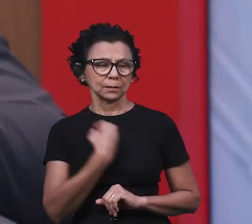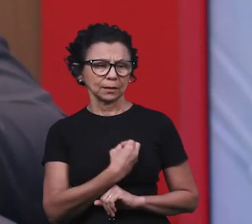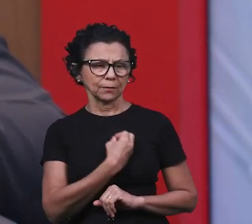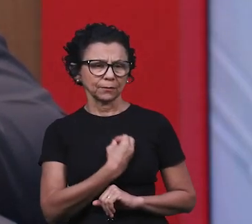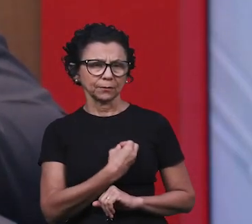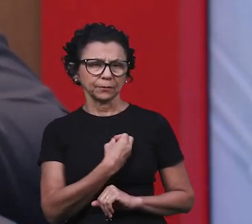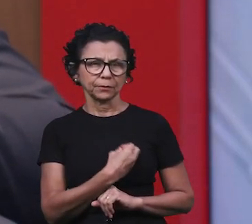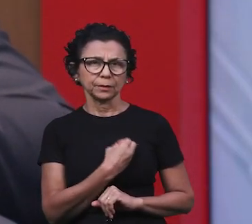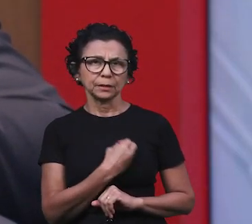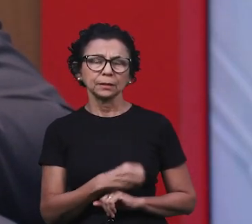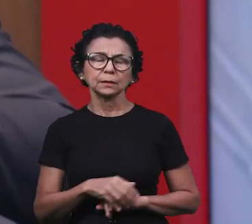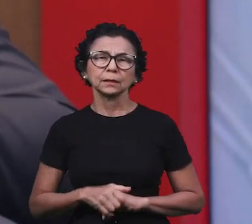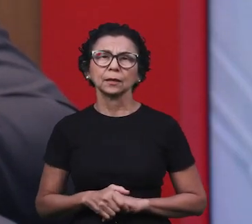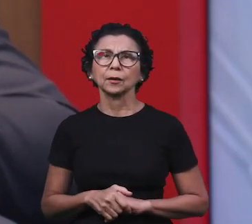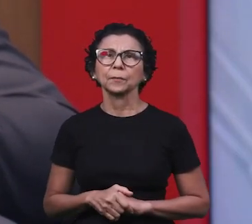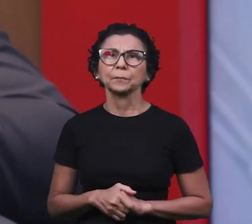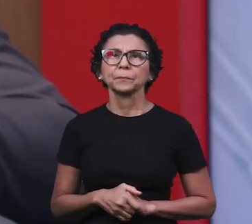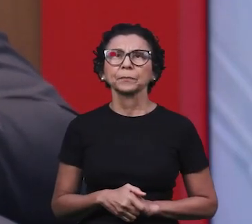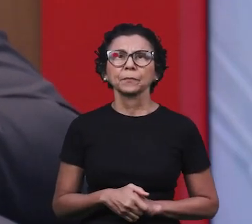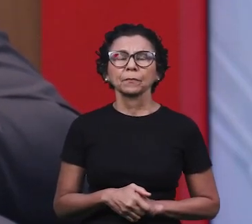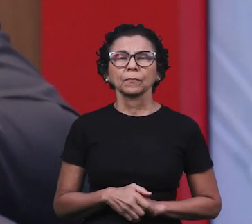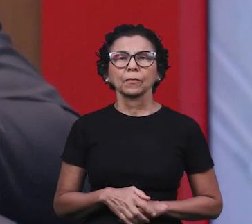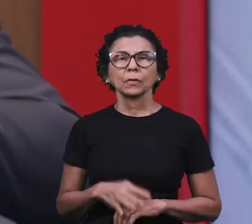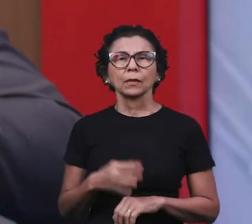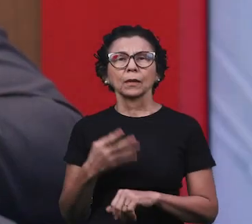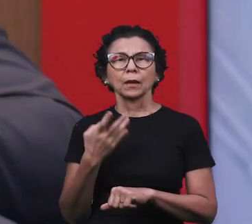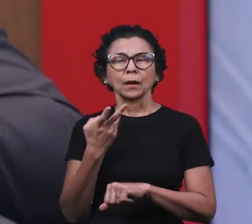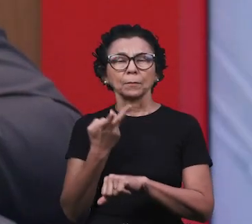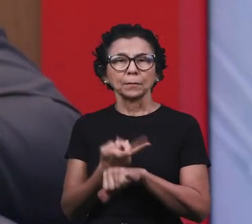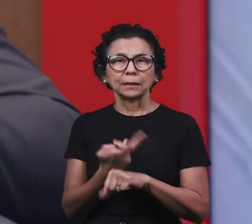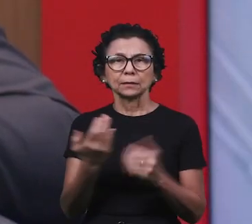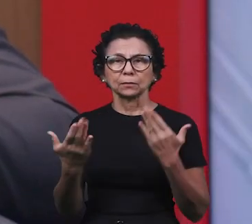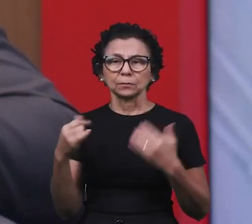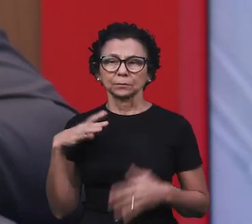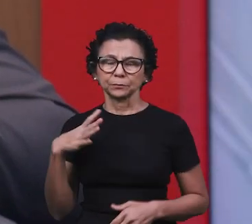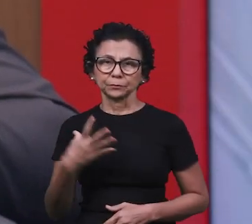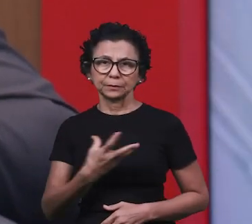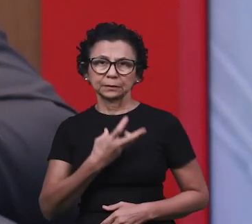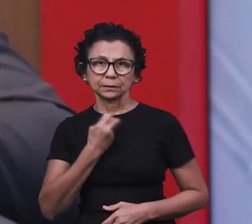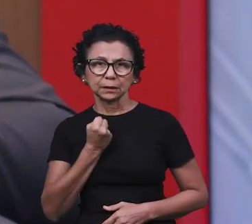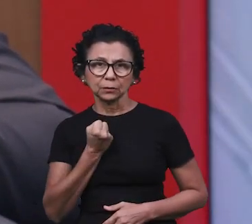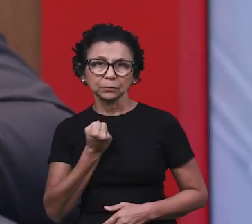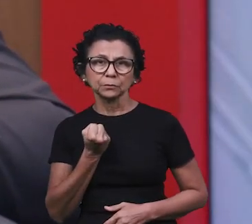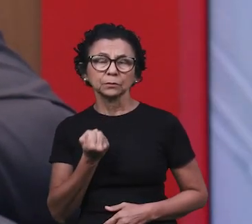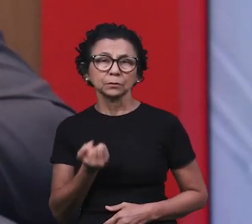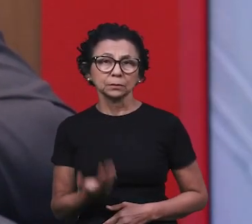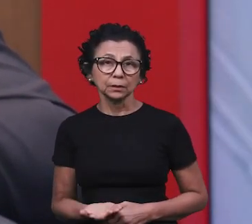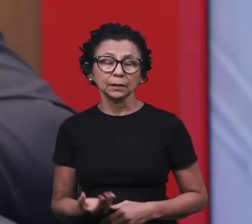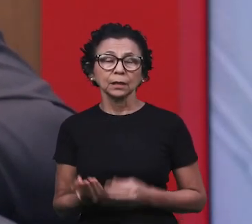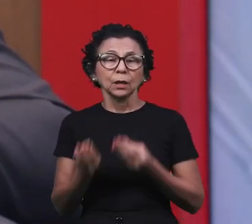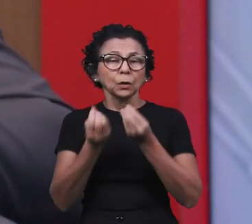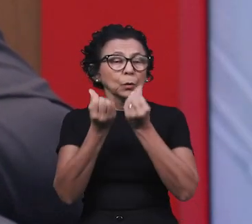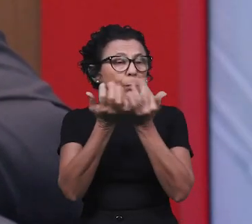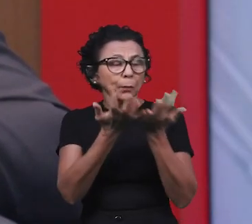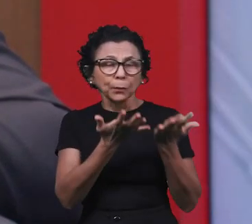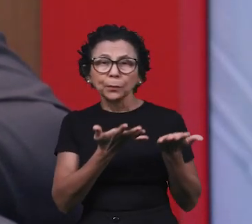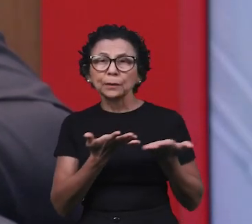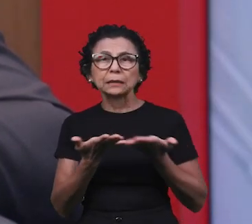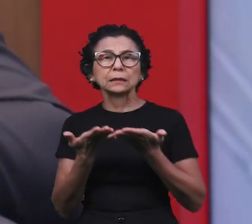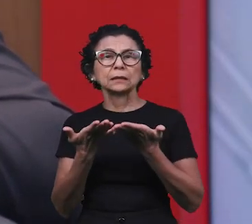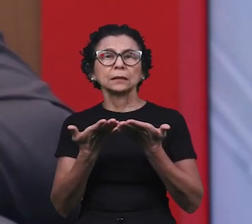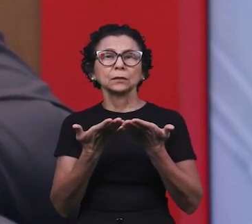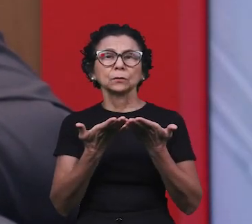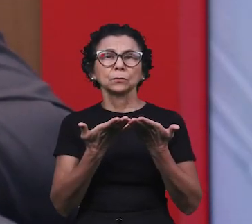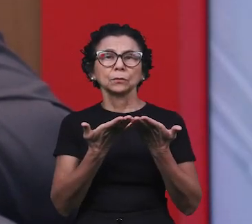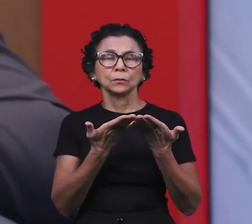lá, carregando o copo de prata na nossa vida, o trigo, o alimento, não foi porque nós compramos com o nosso dinheiro, porque Jesus